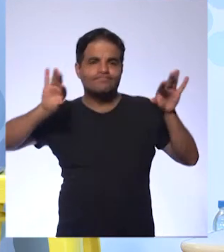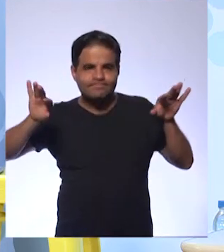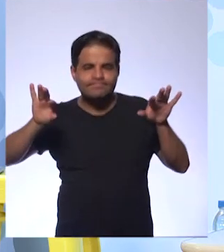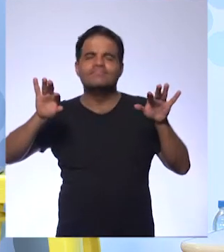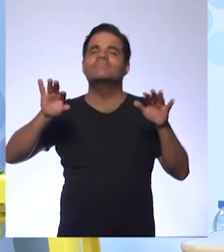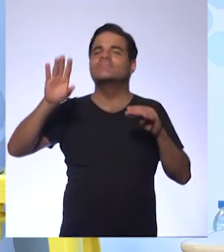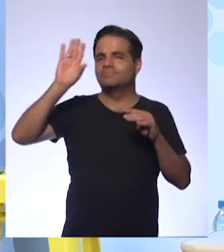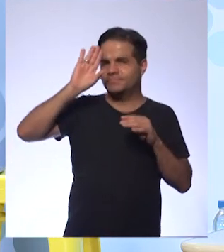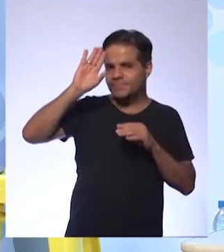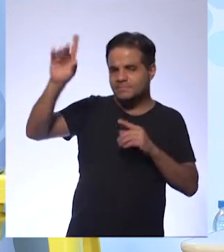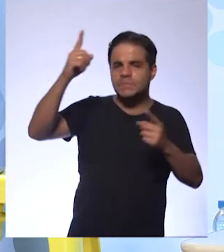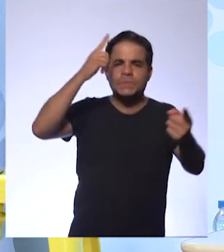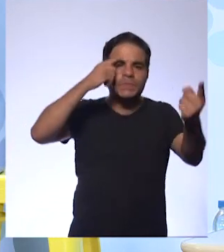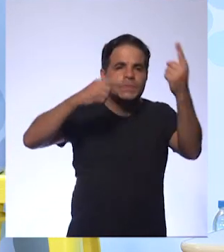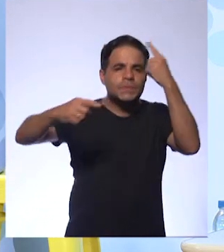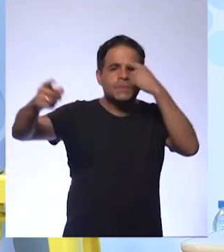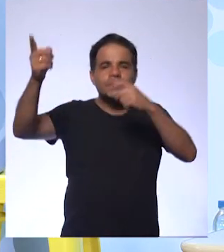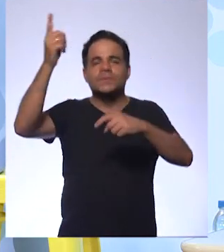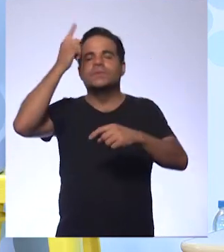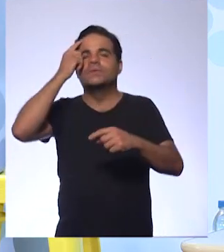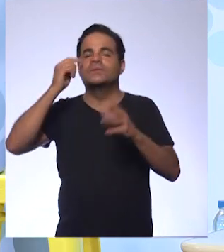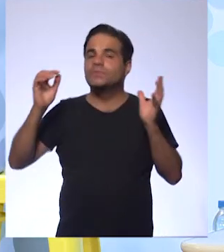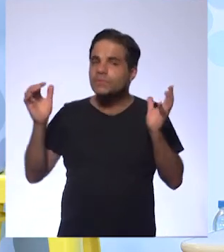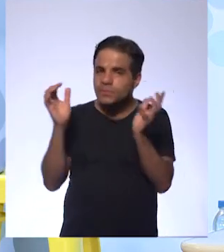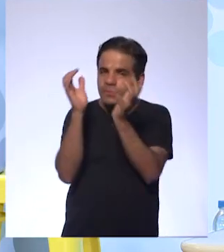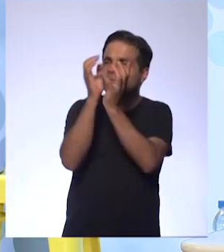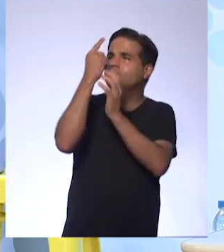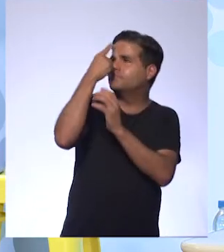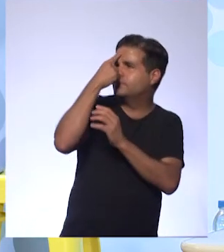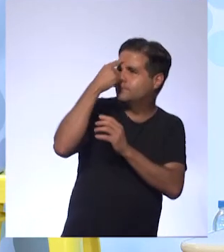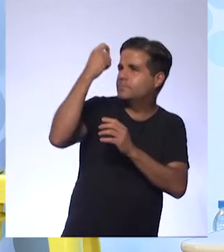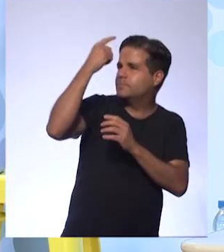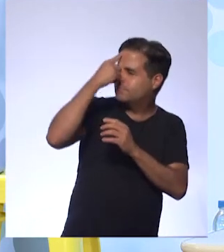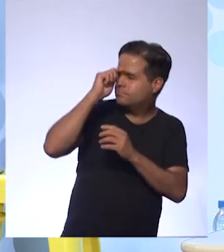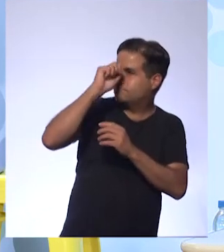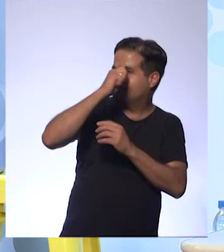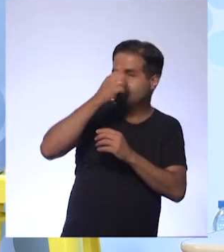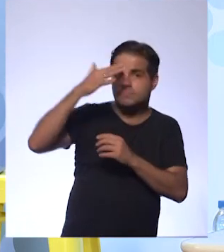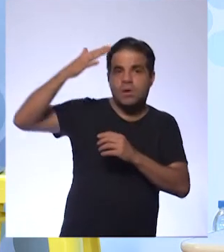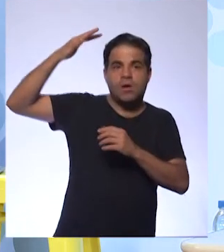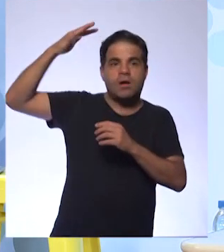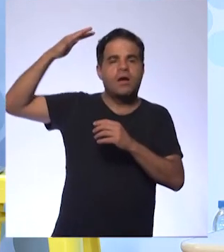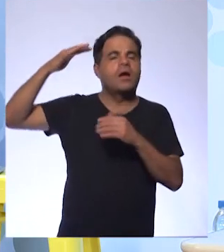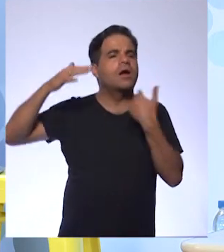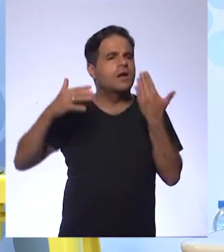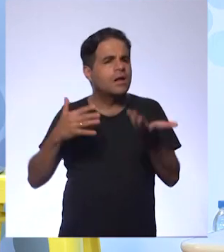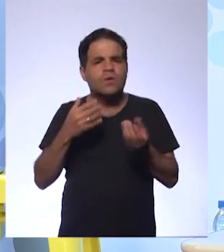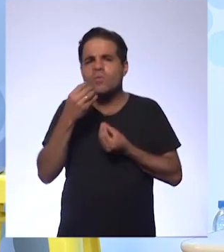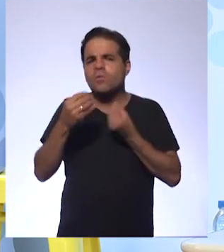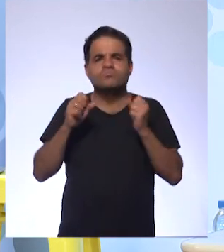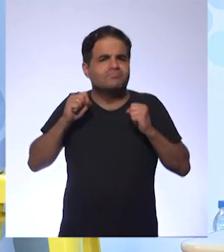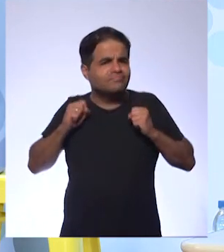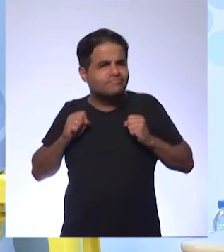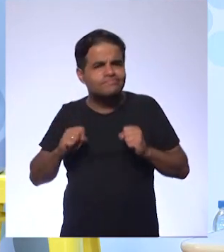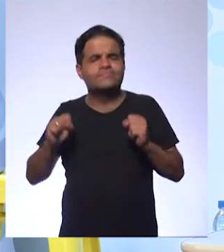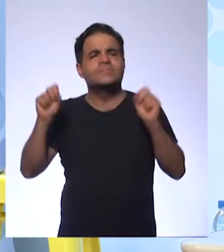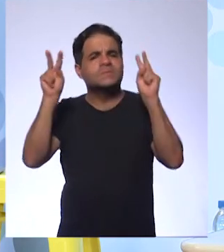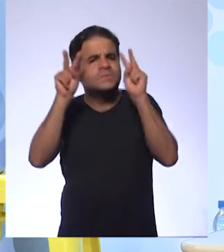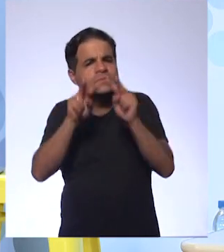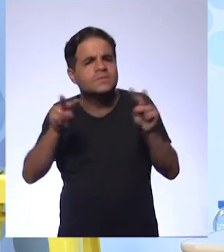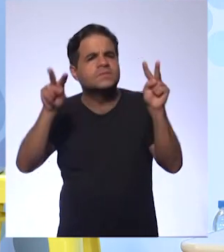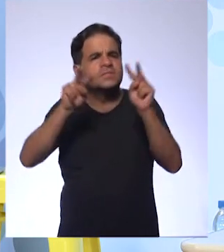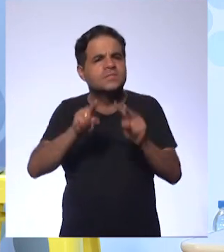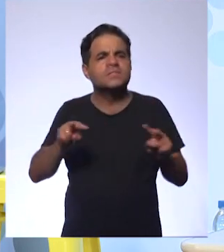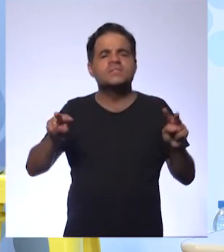aí ideais do iluminismo. Sobre o uso da razão, como essa poderia viabilizar a ruptura com